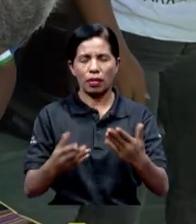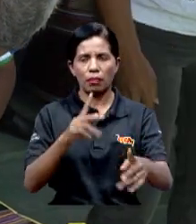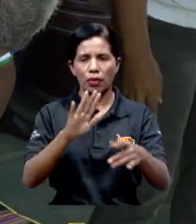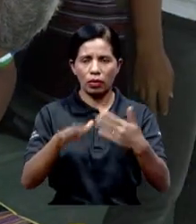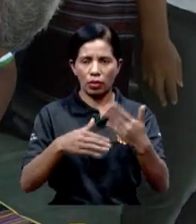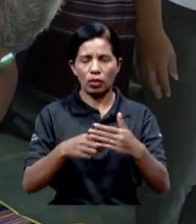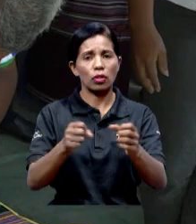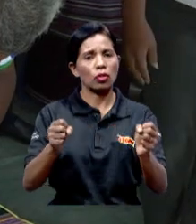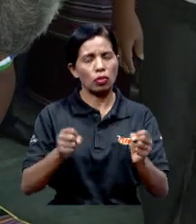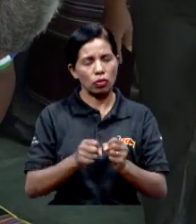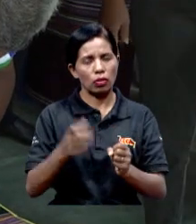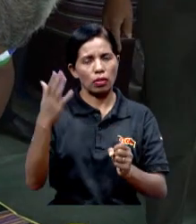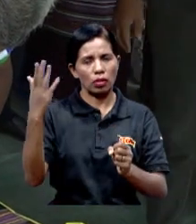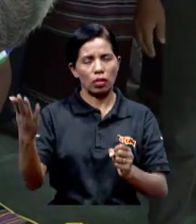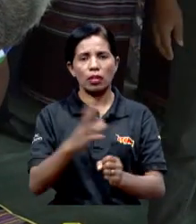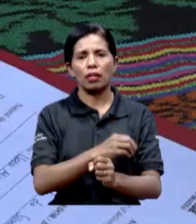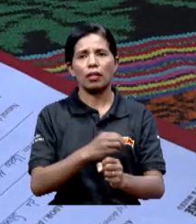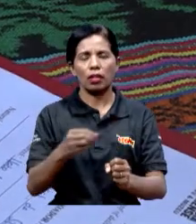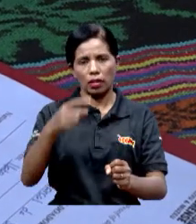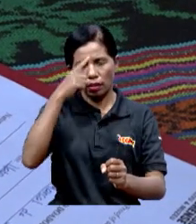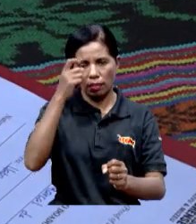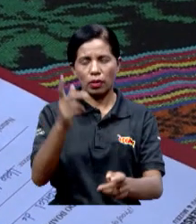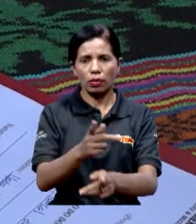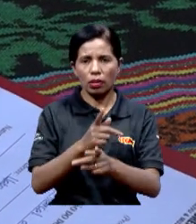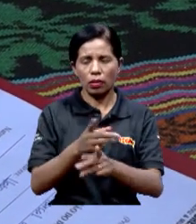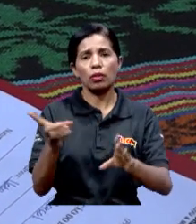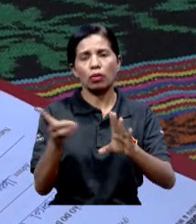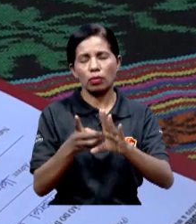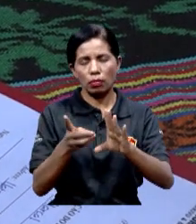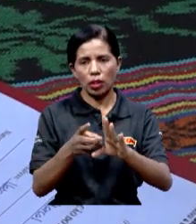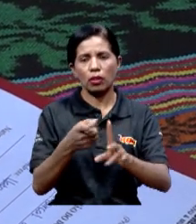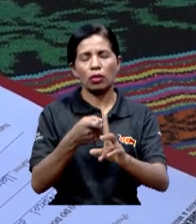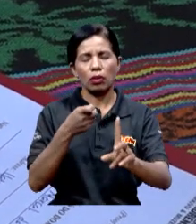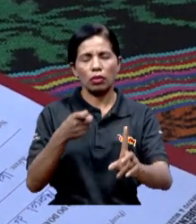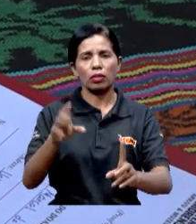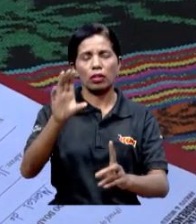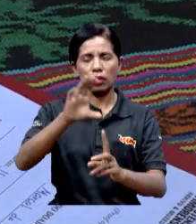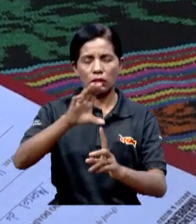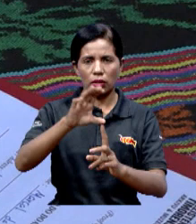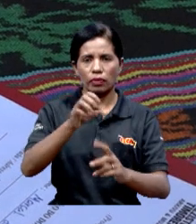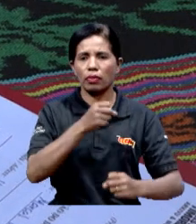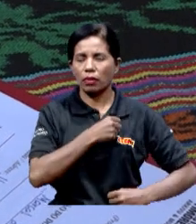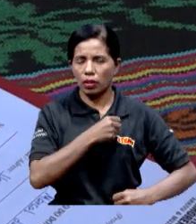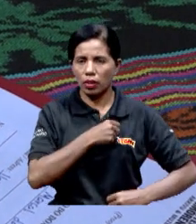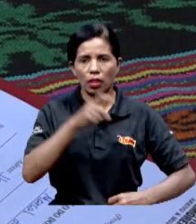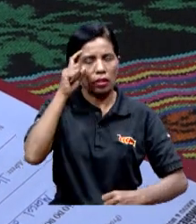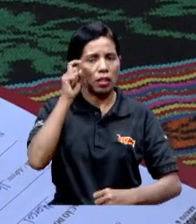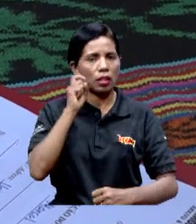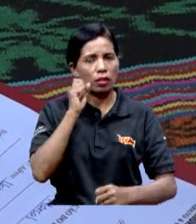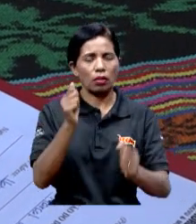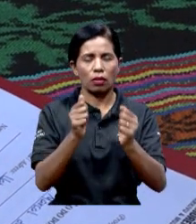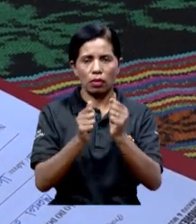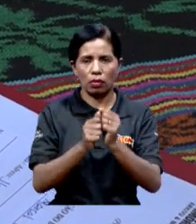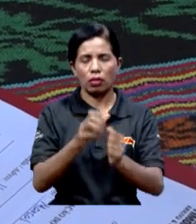Suku Waioli, no veterano Waikia, tamba asegura ona documento husi comandante Sefi Falintil, Sanana Guzmão, ho